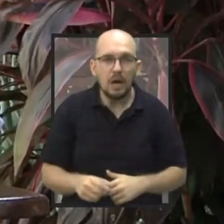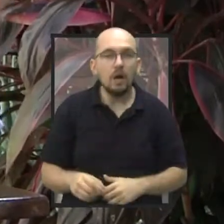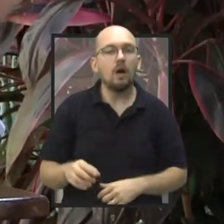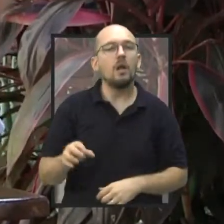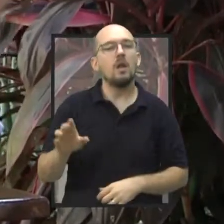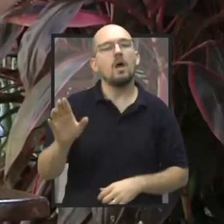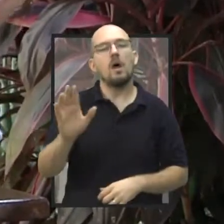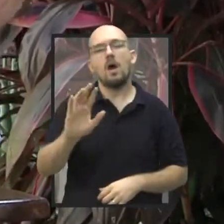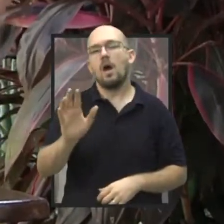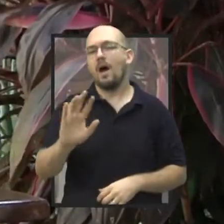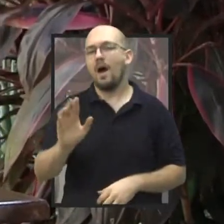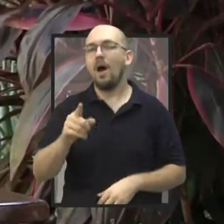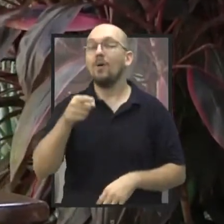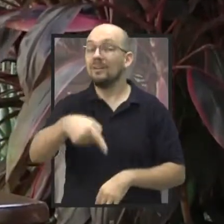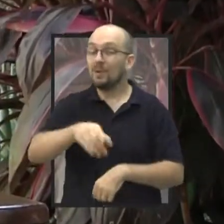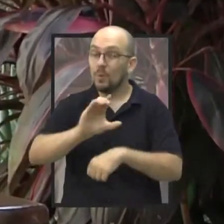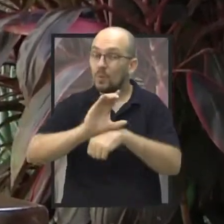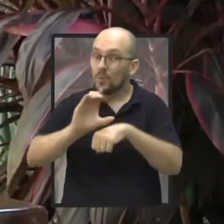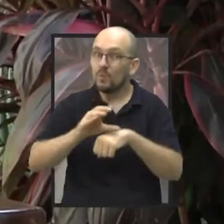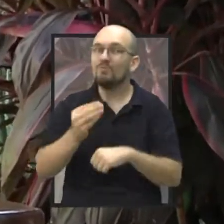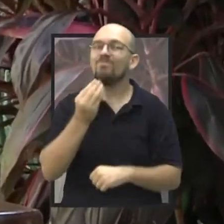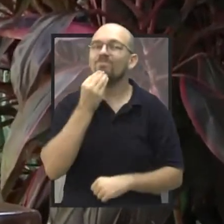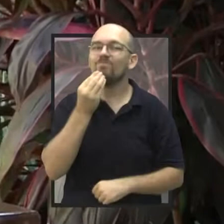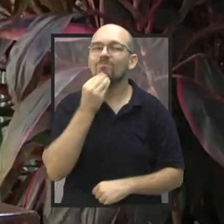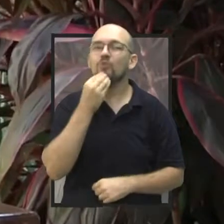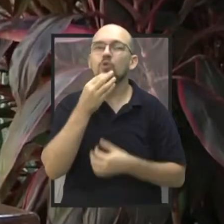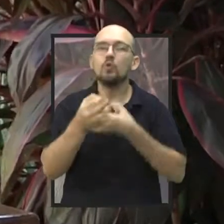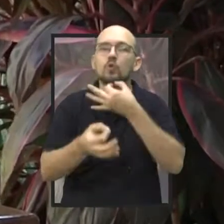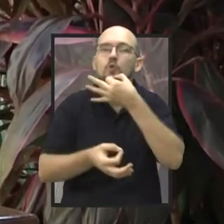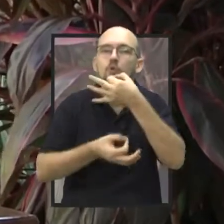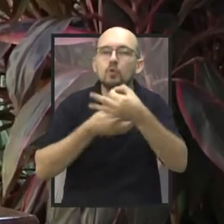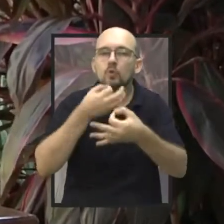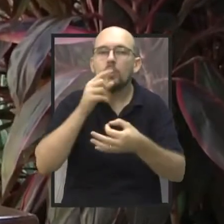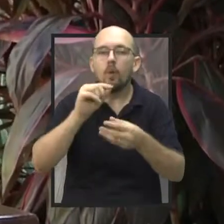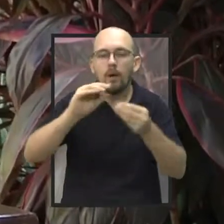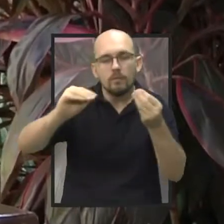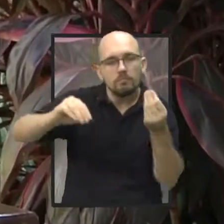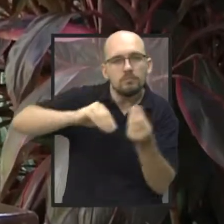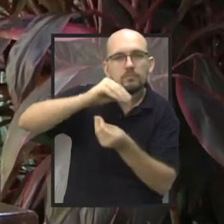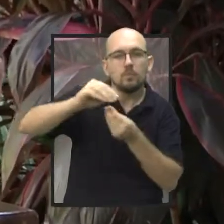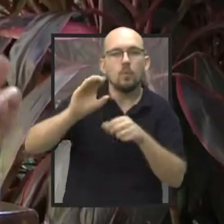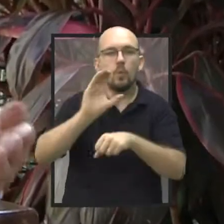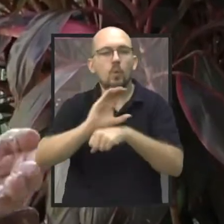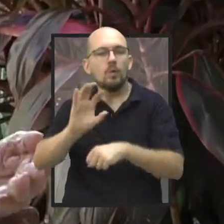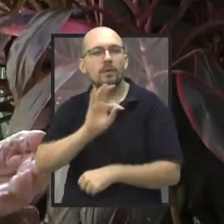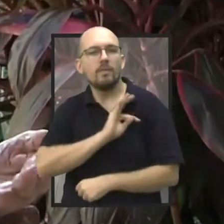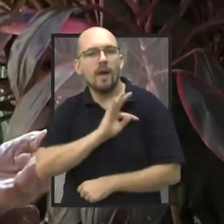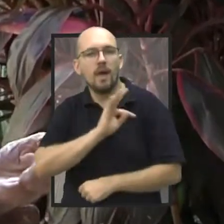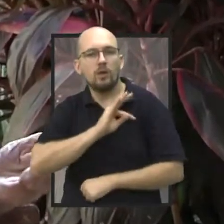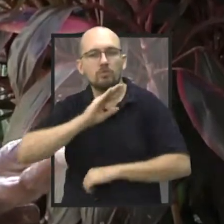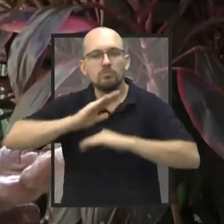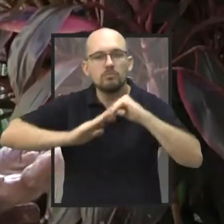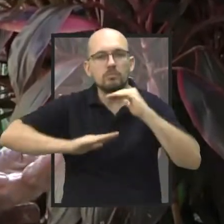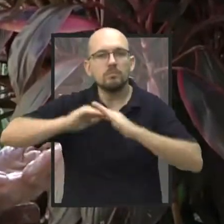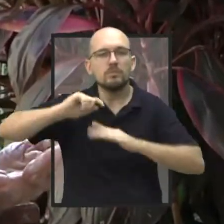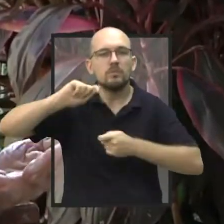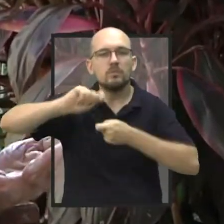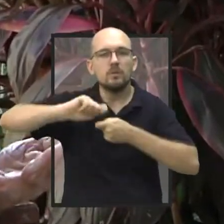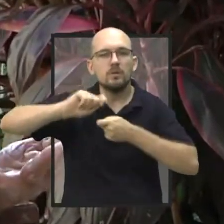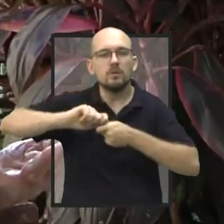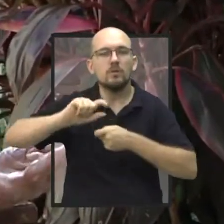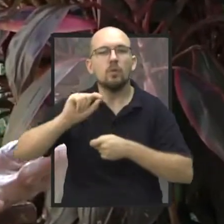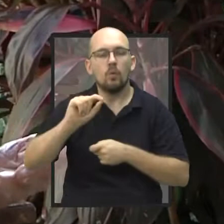Porque isso aí, esse curso poderia sugerir um curso técnico para execução de